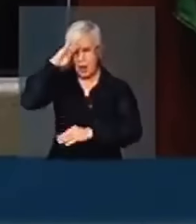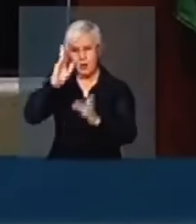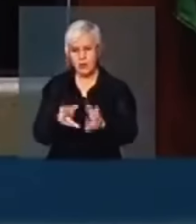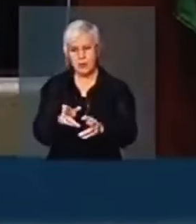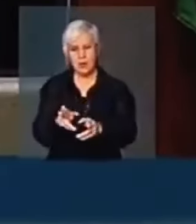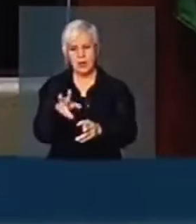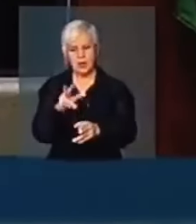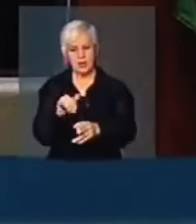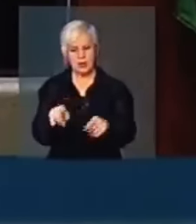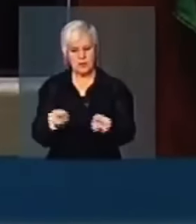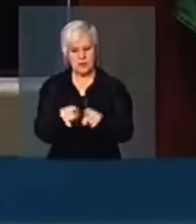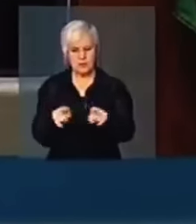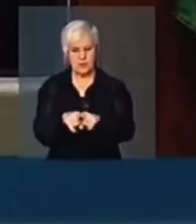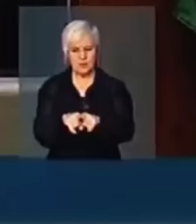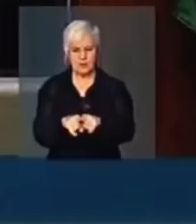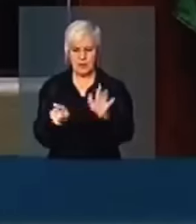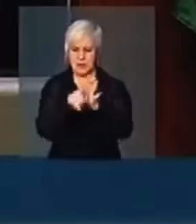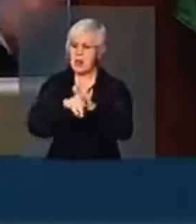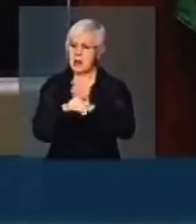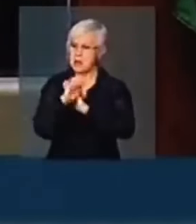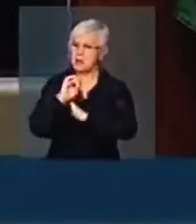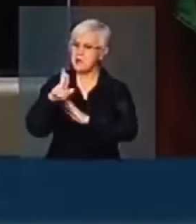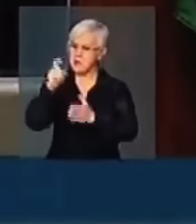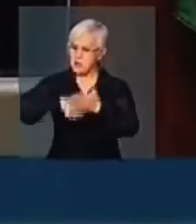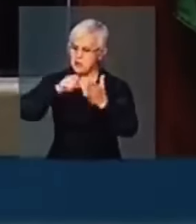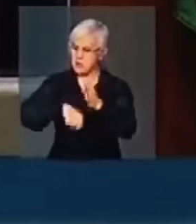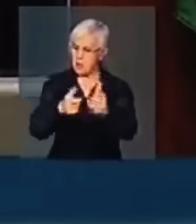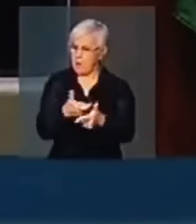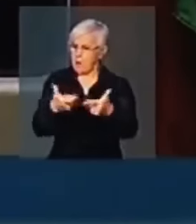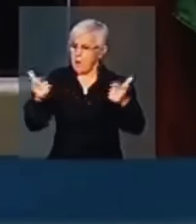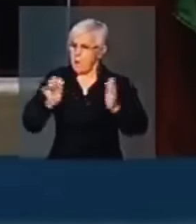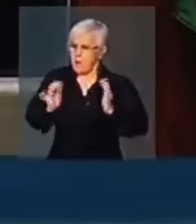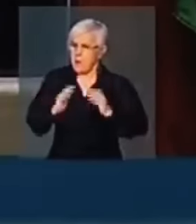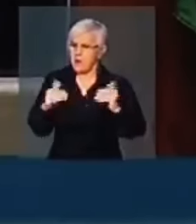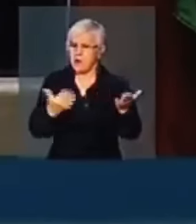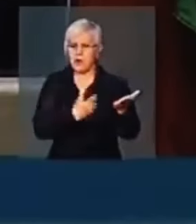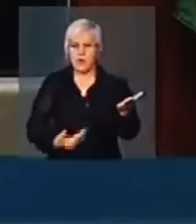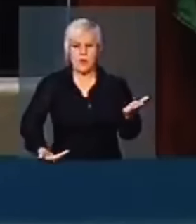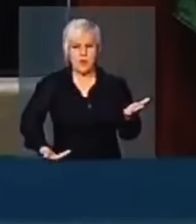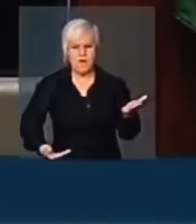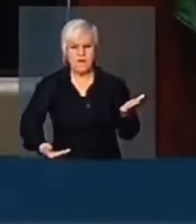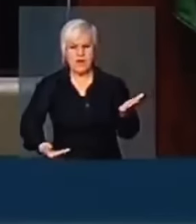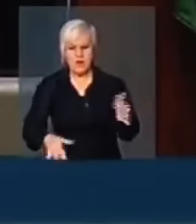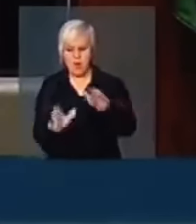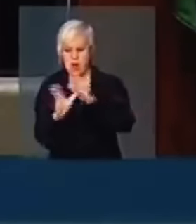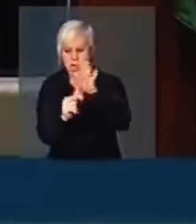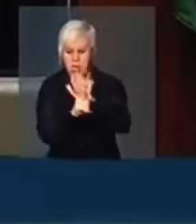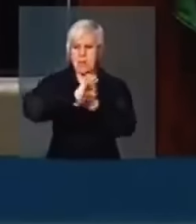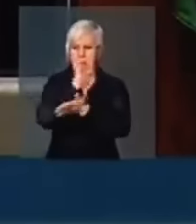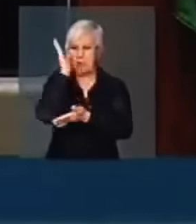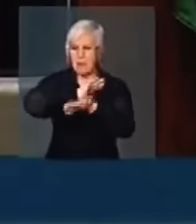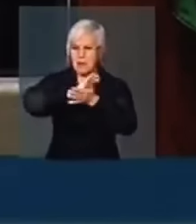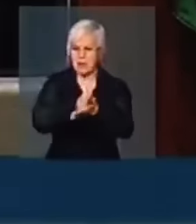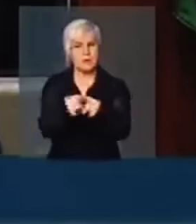país? Volta no ICMS, nova alíquota de imposto de renda, taxação de grandes fortunas, um governo canalha, corrupto,